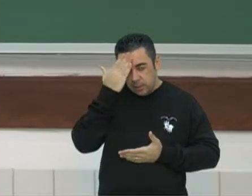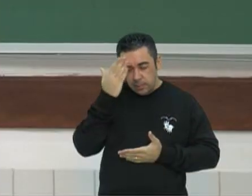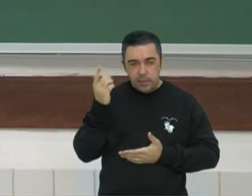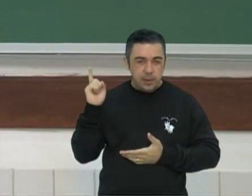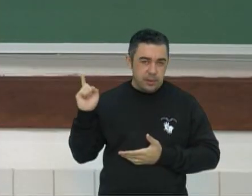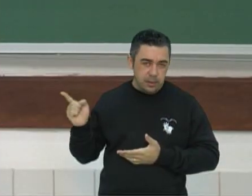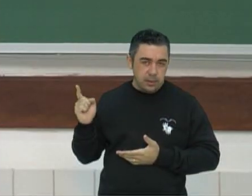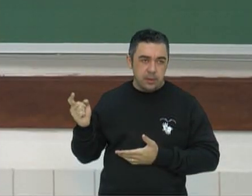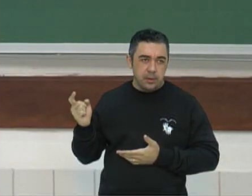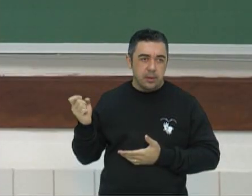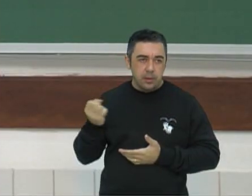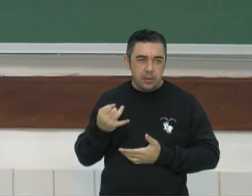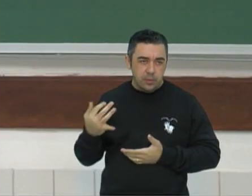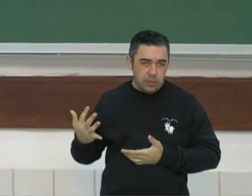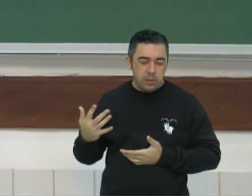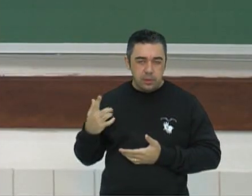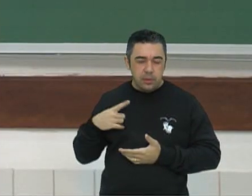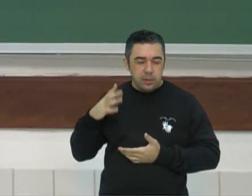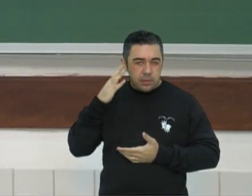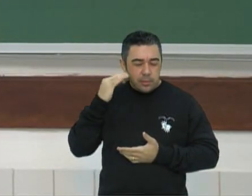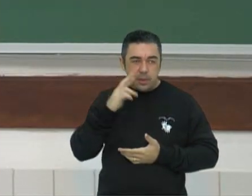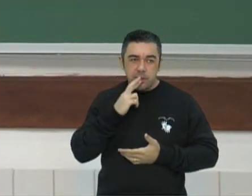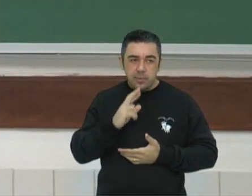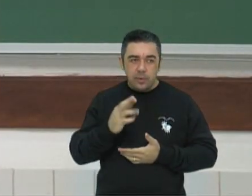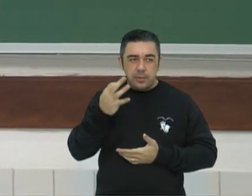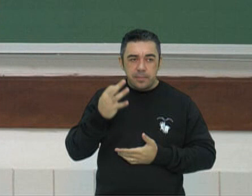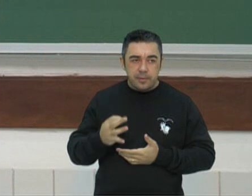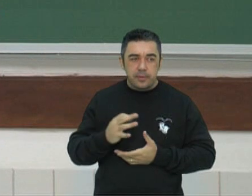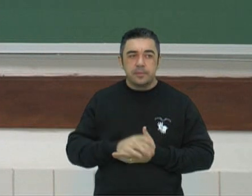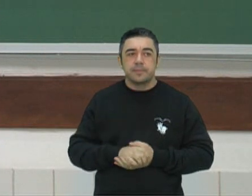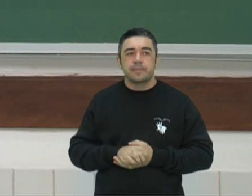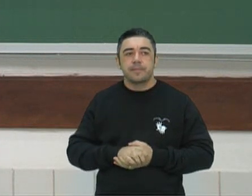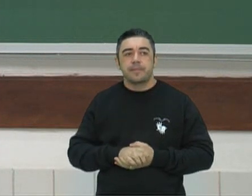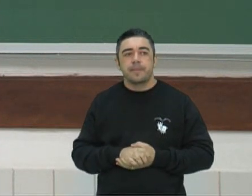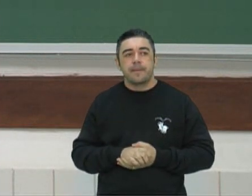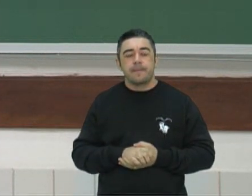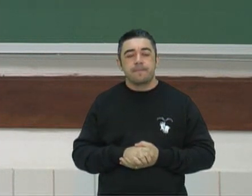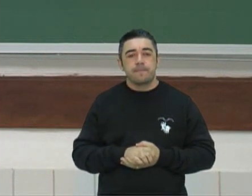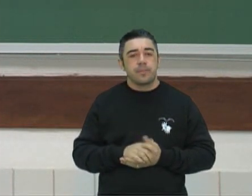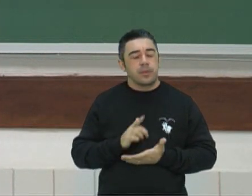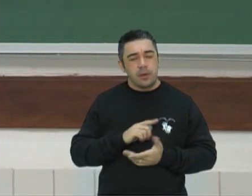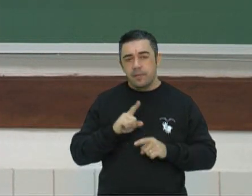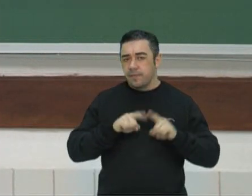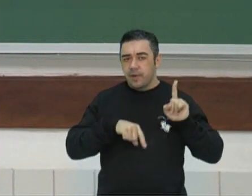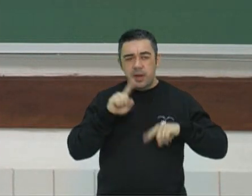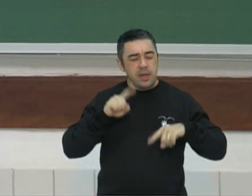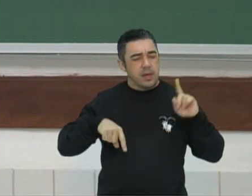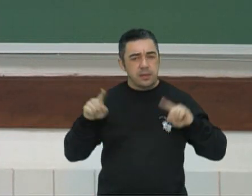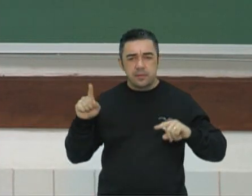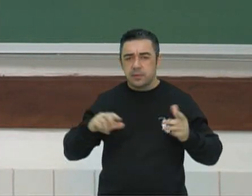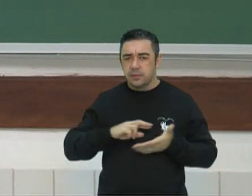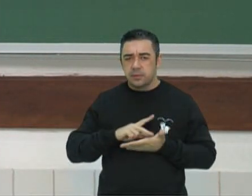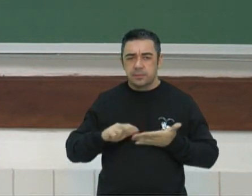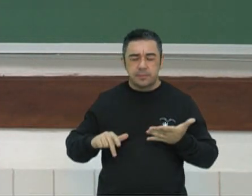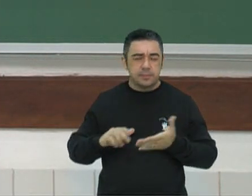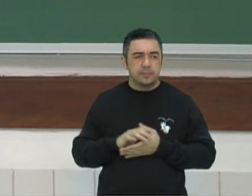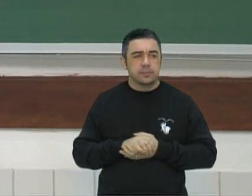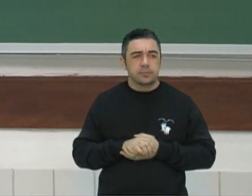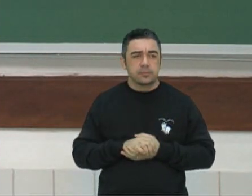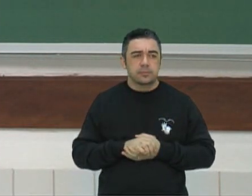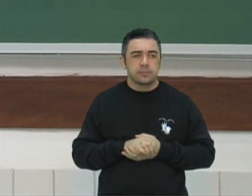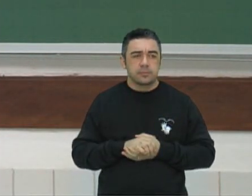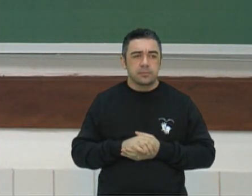ter esse resultado mais fiel possível. Tá? Existem variáveis ali que